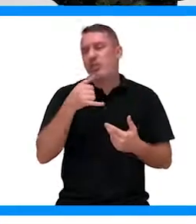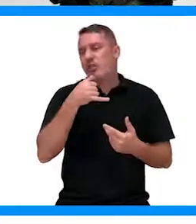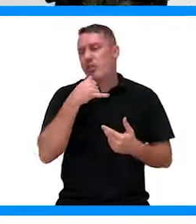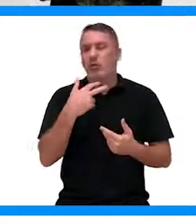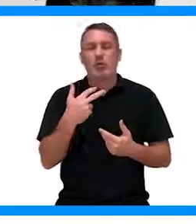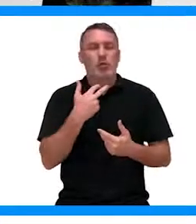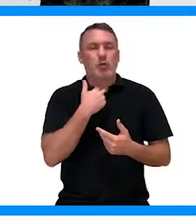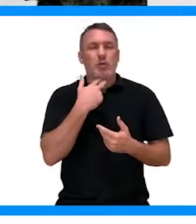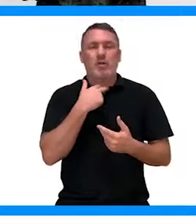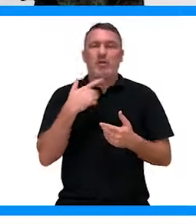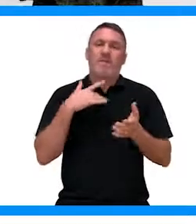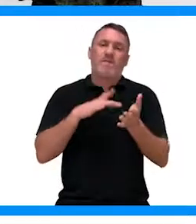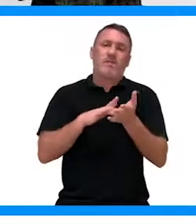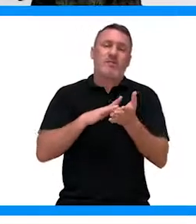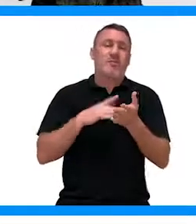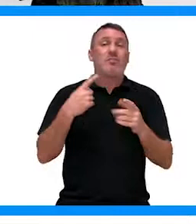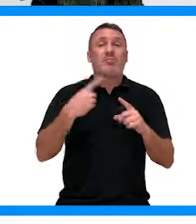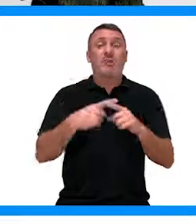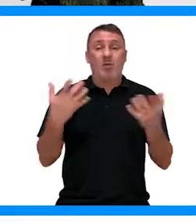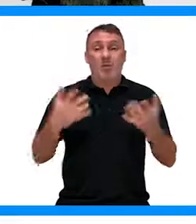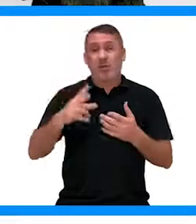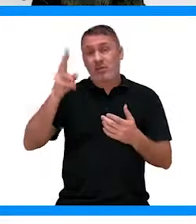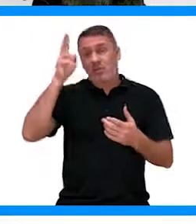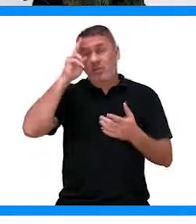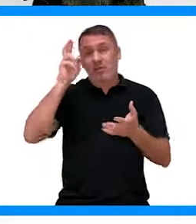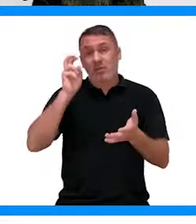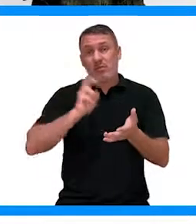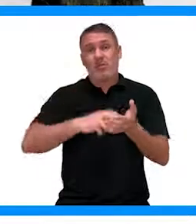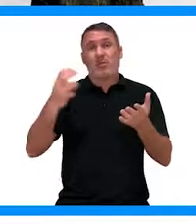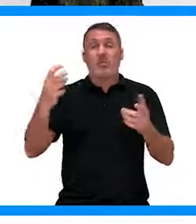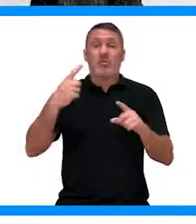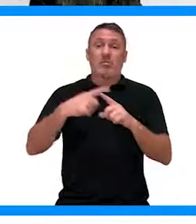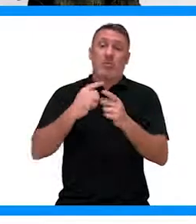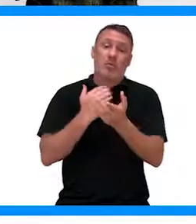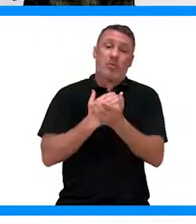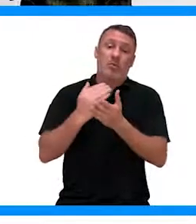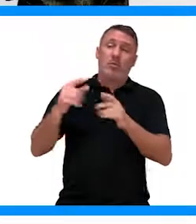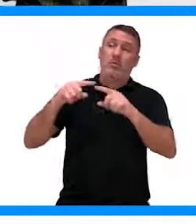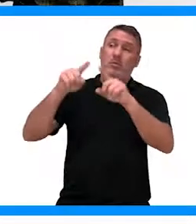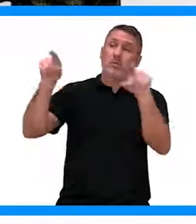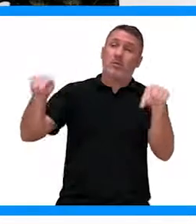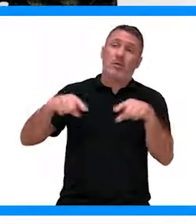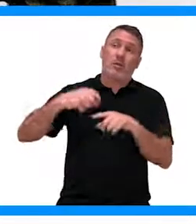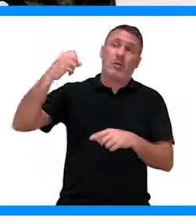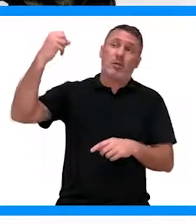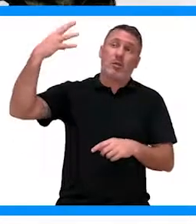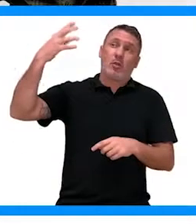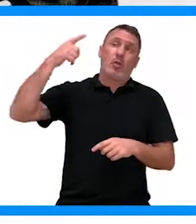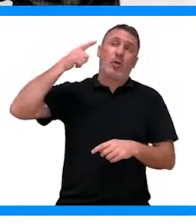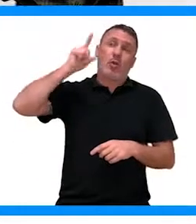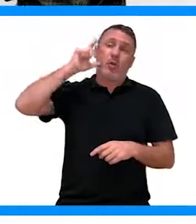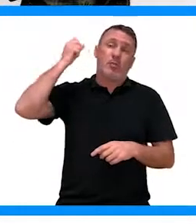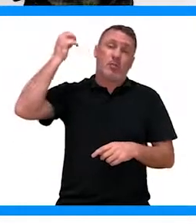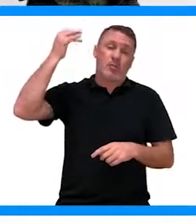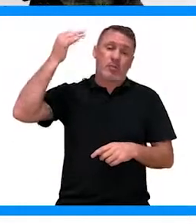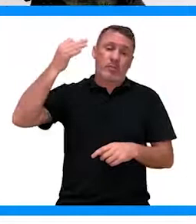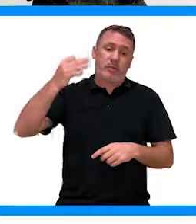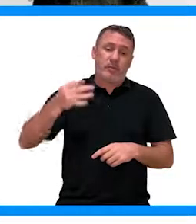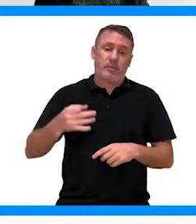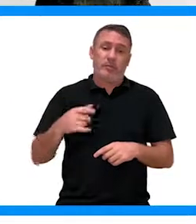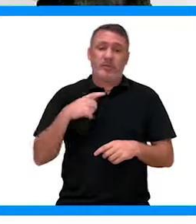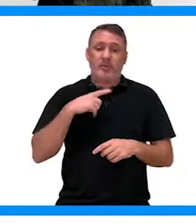tem como disfarçar. Essa é uma típica manhã de segunda-feira, a começar pela luz acesa da sala que esqueci ontem à